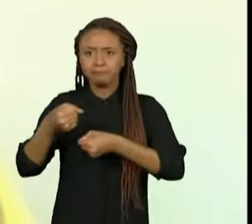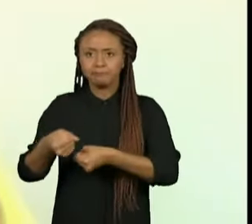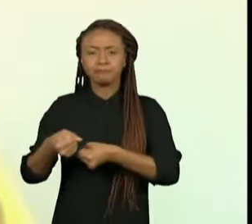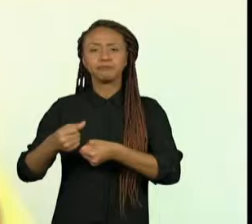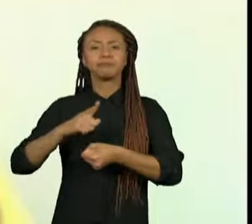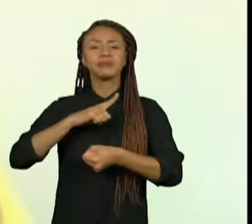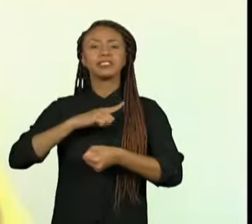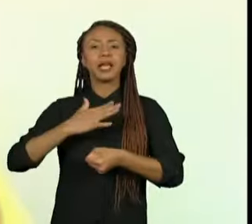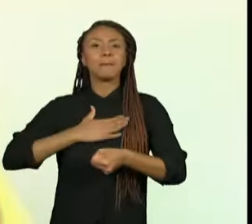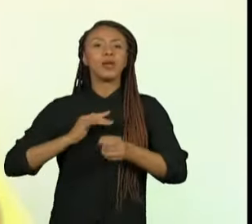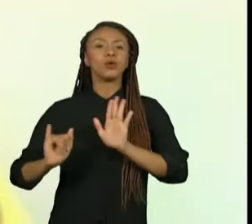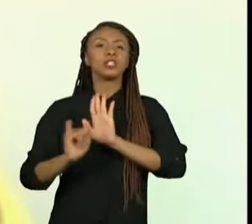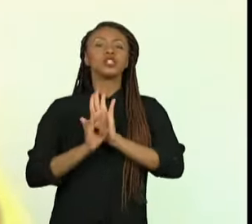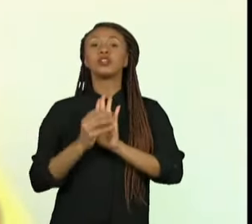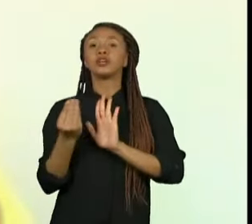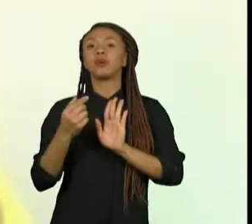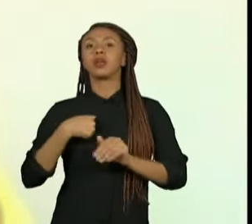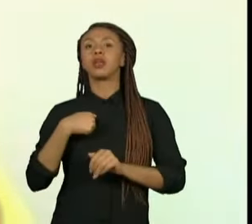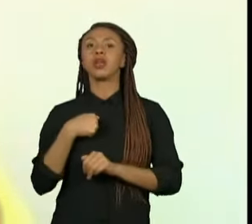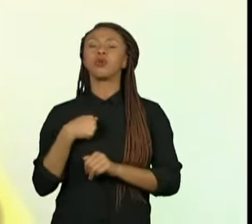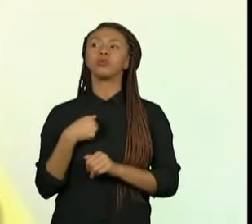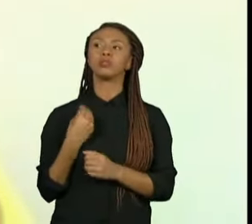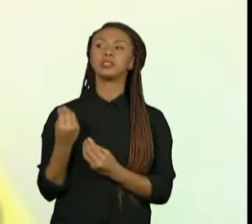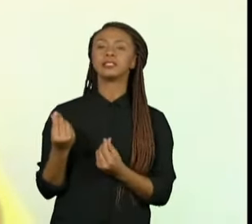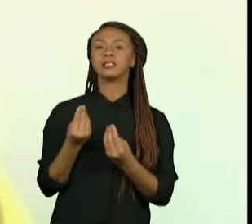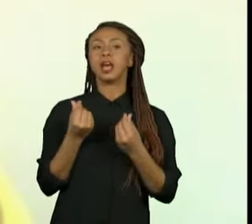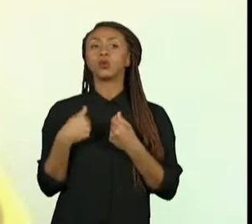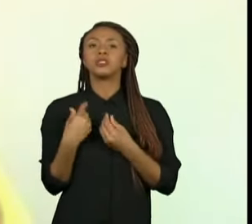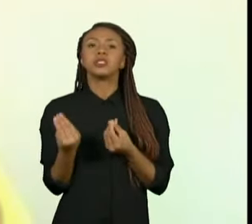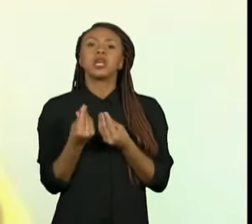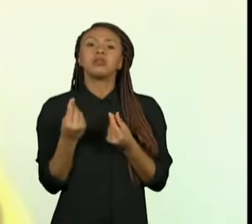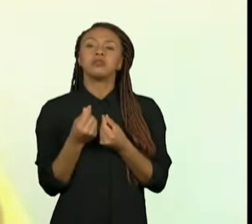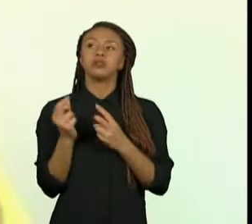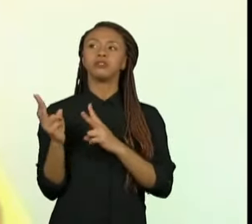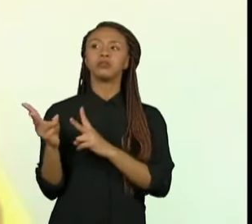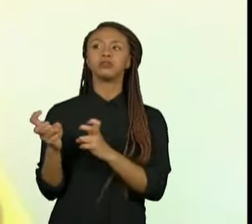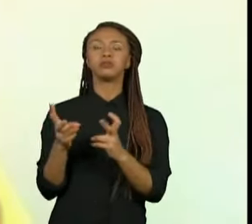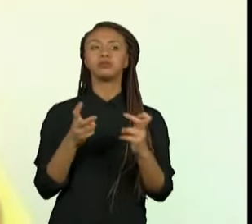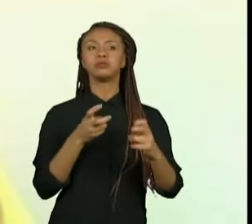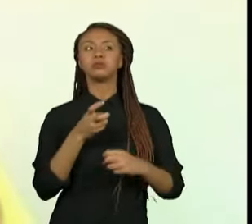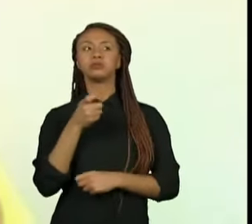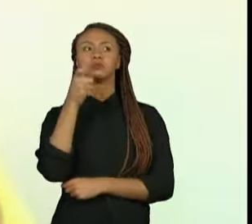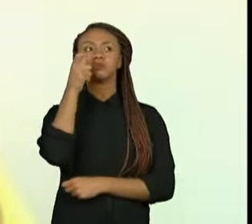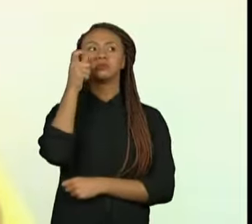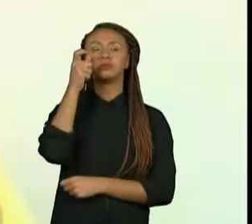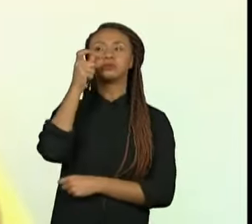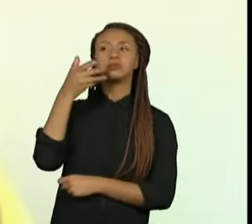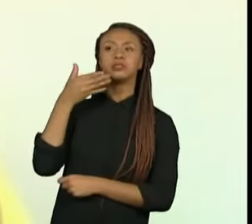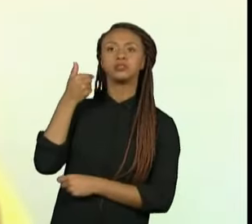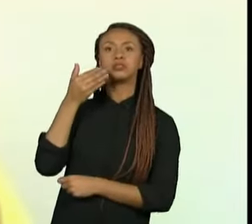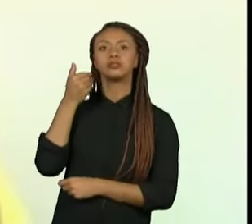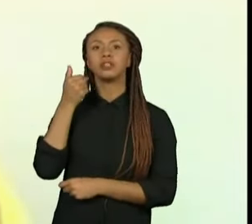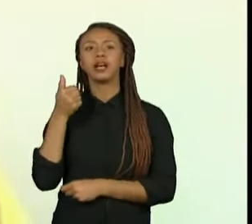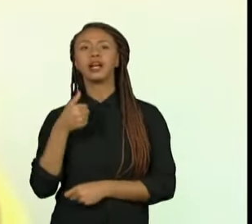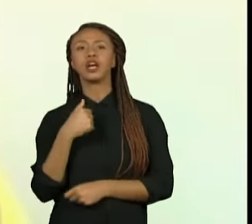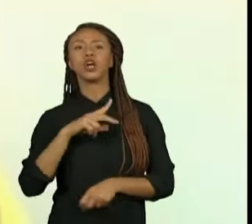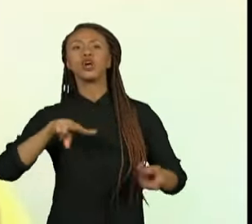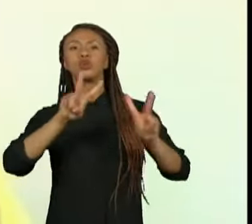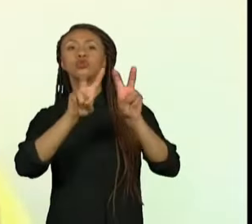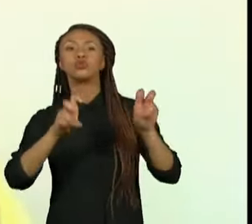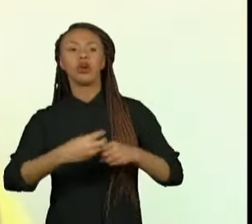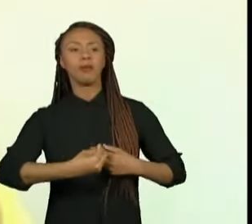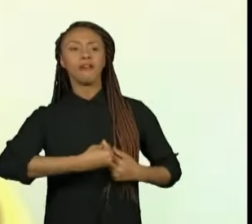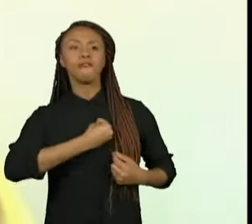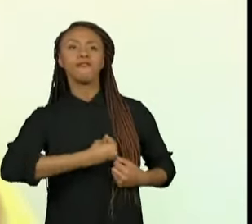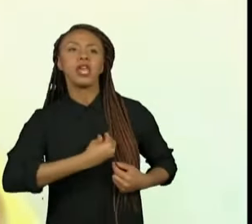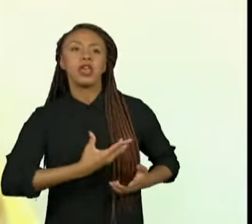meu senso de observação. Eu gosto muito de assuntar a vida, né? De assuntar